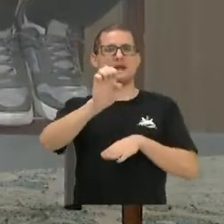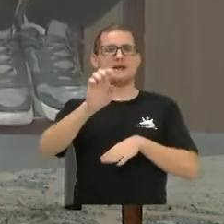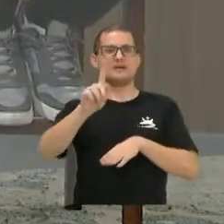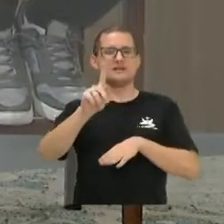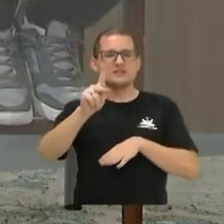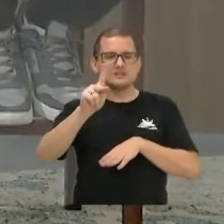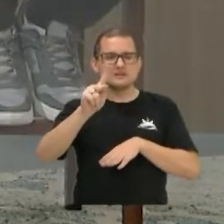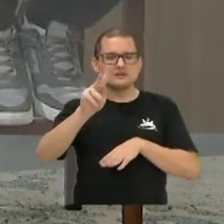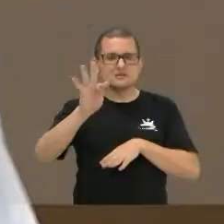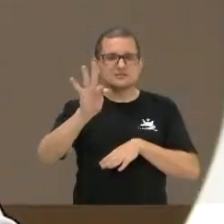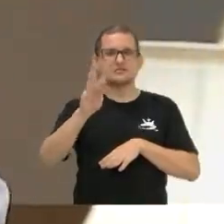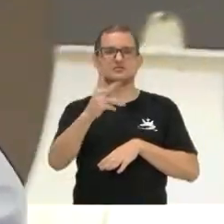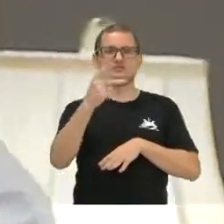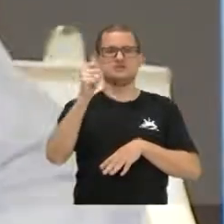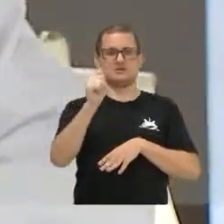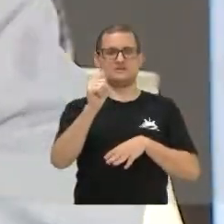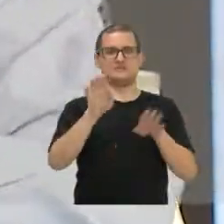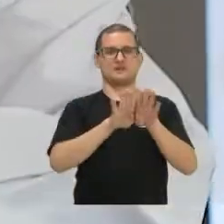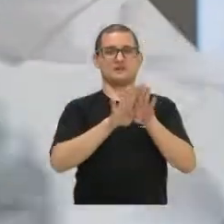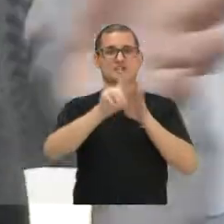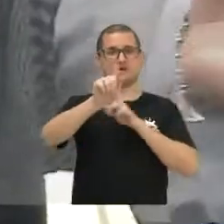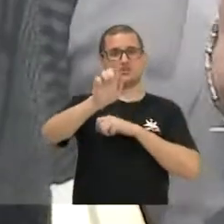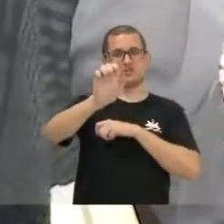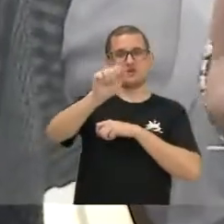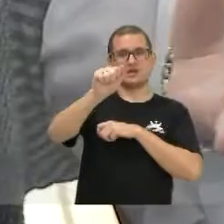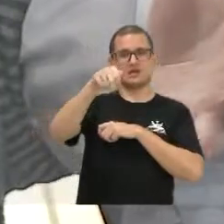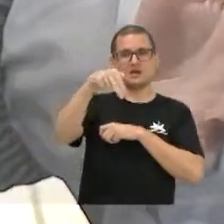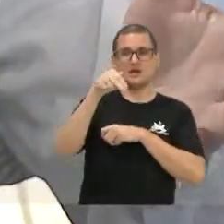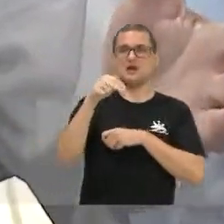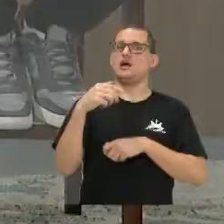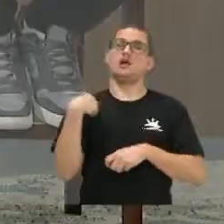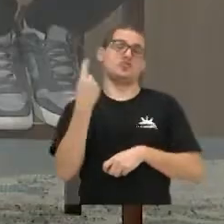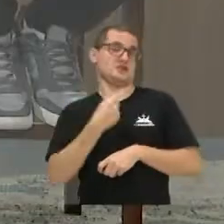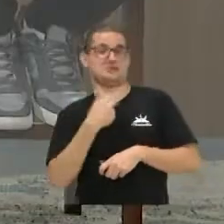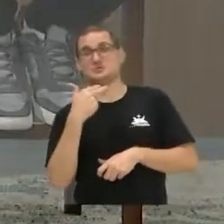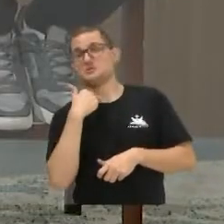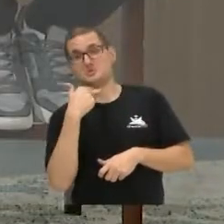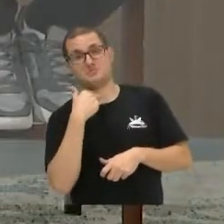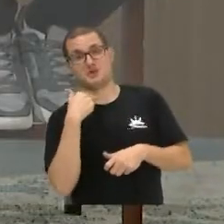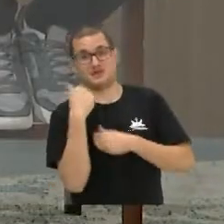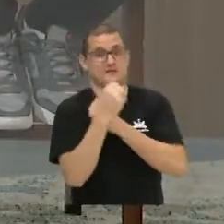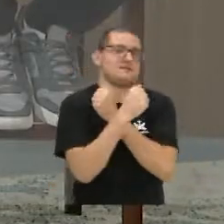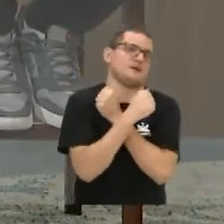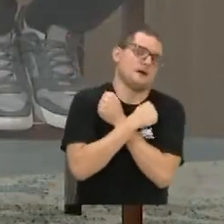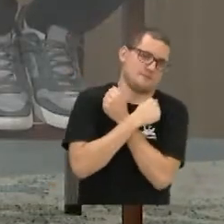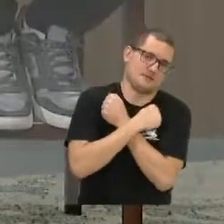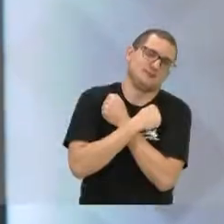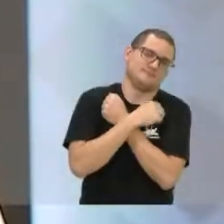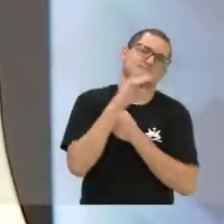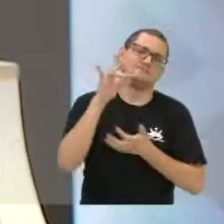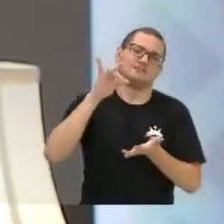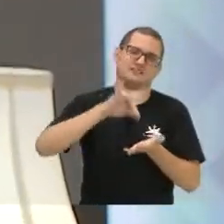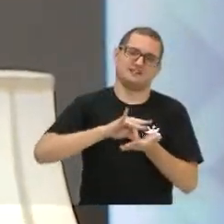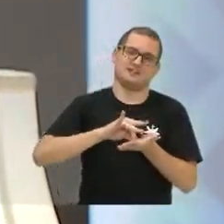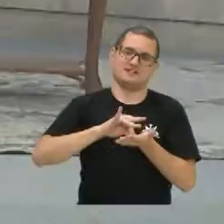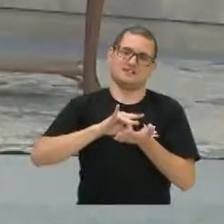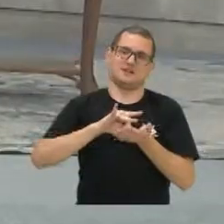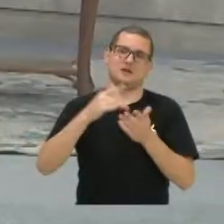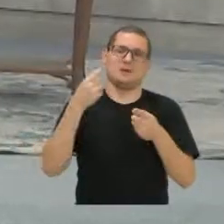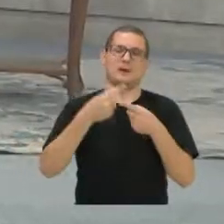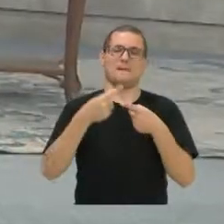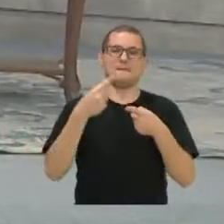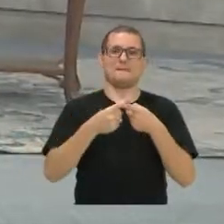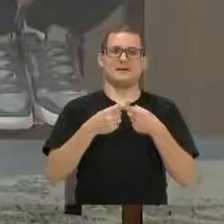jean quero saudá-los não dá para abraçar né e vai que um